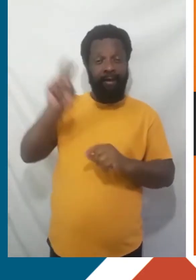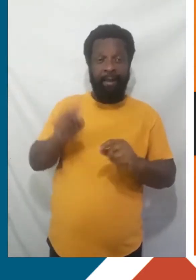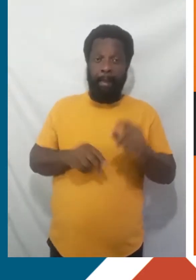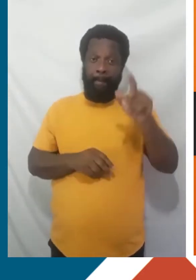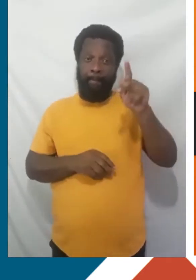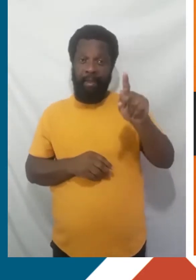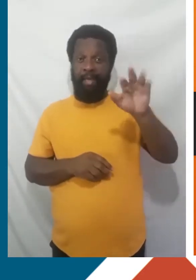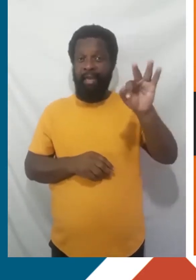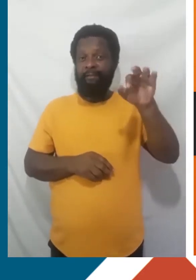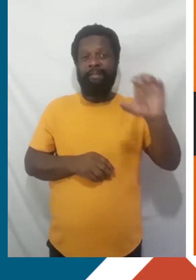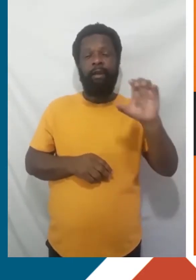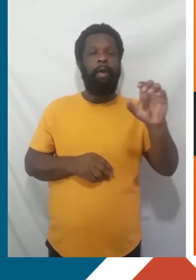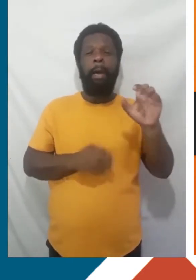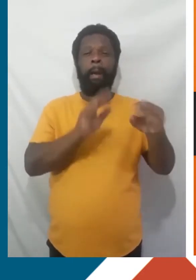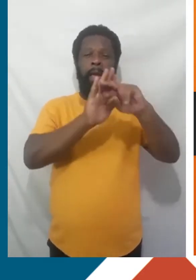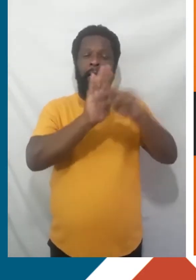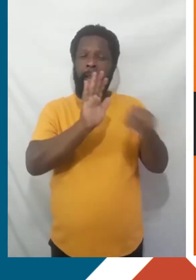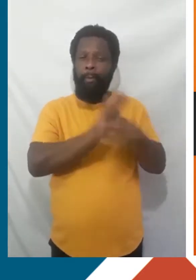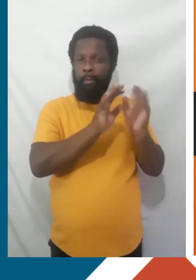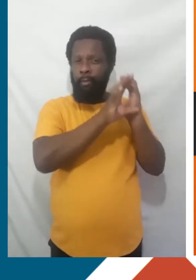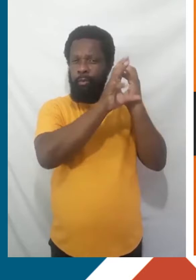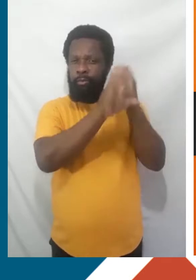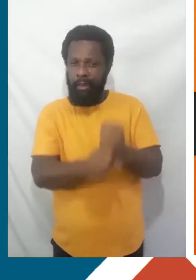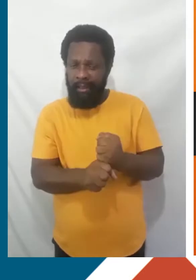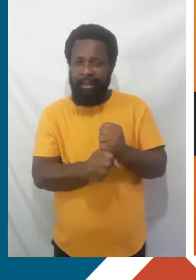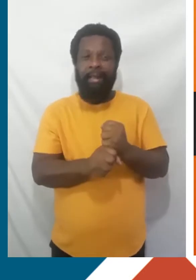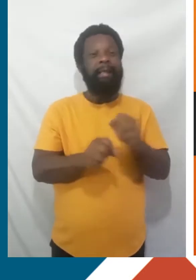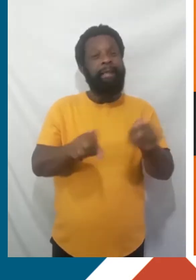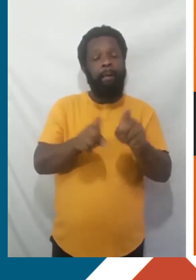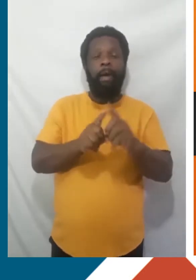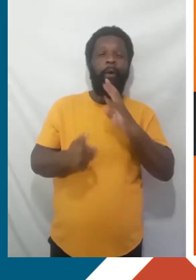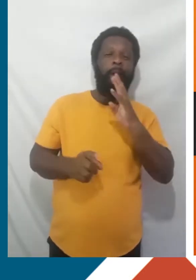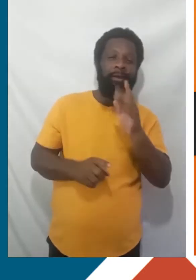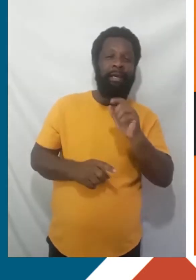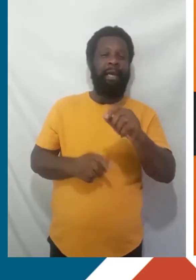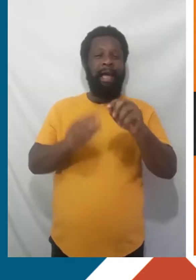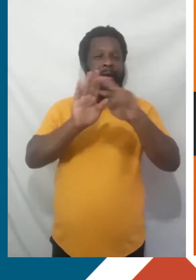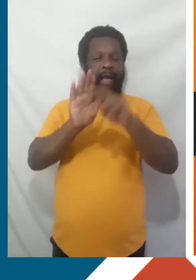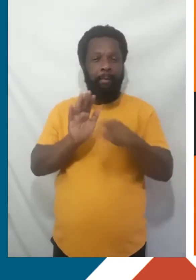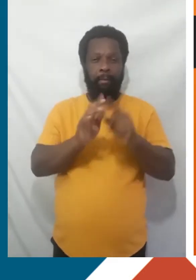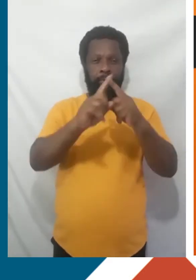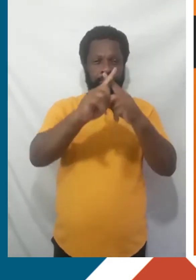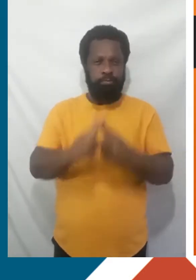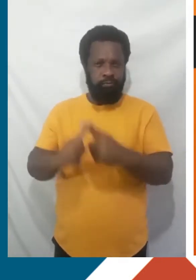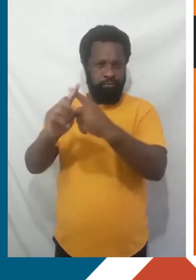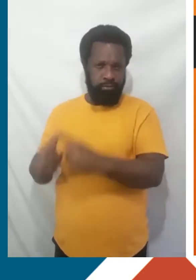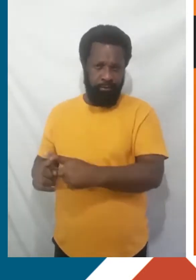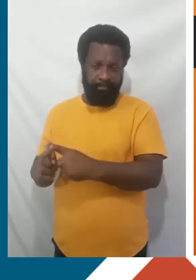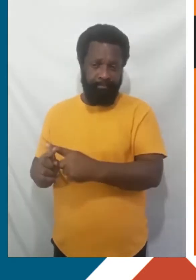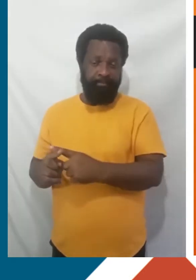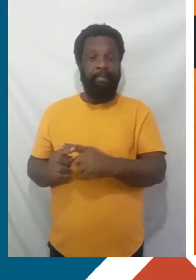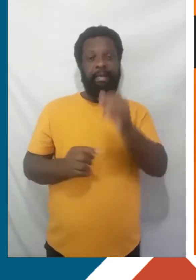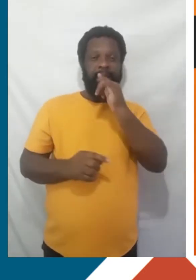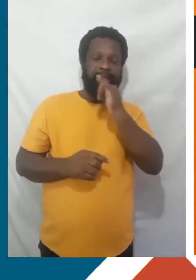fundamental da contagem, ou PFC, também conhecido como princípio multiplicativo.